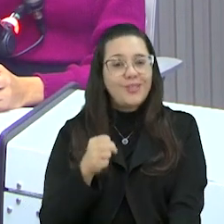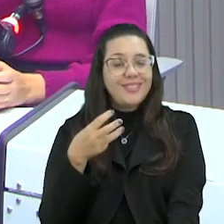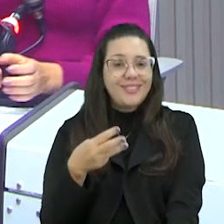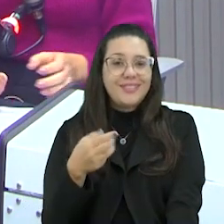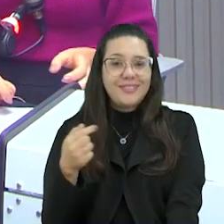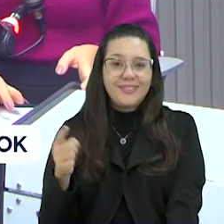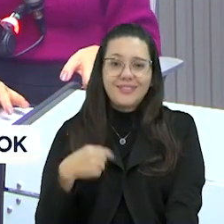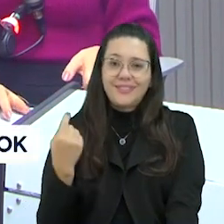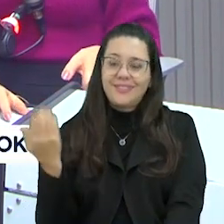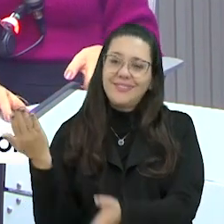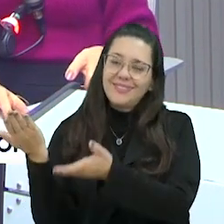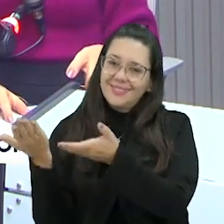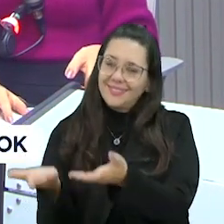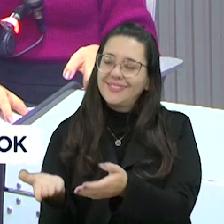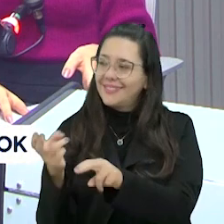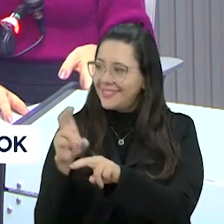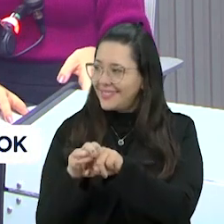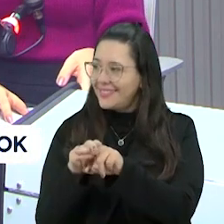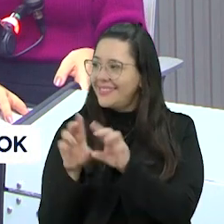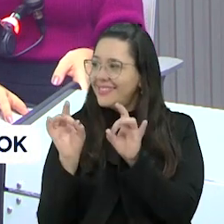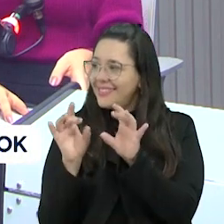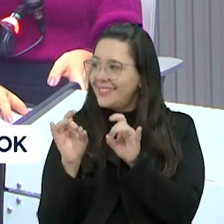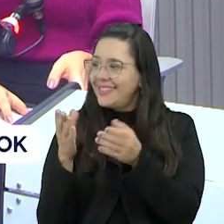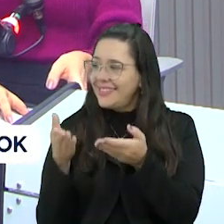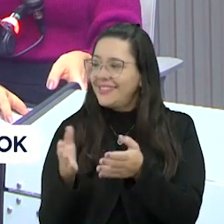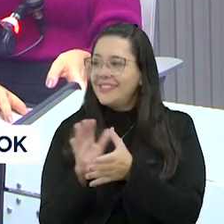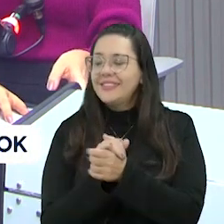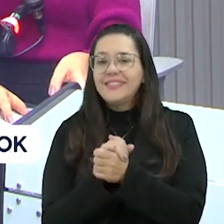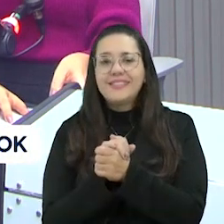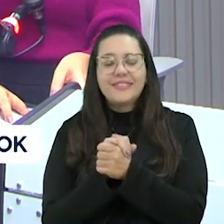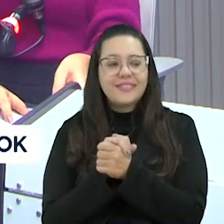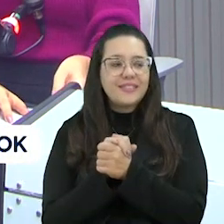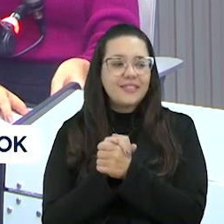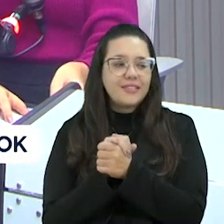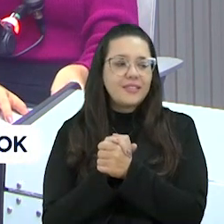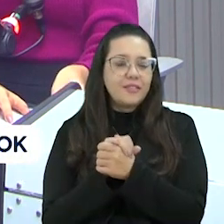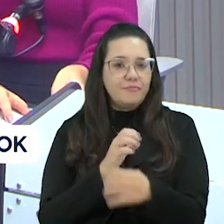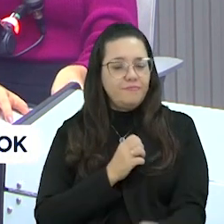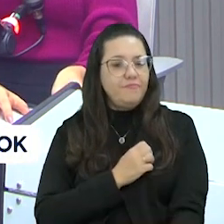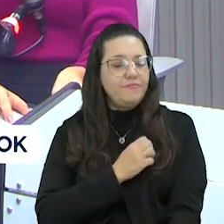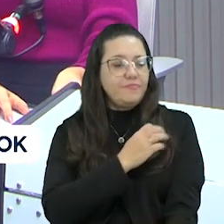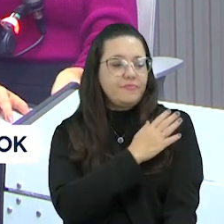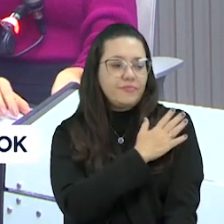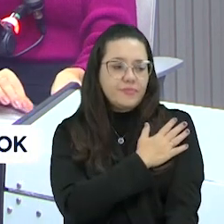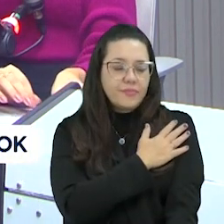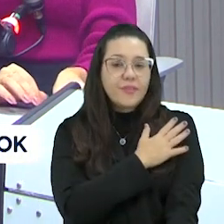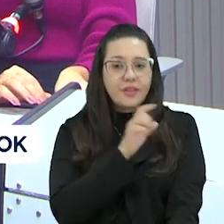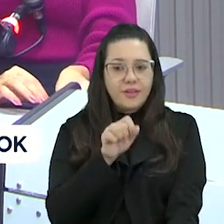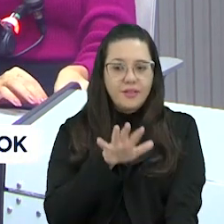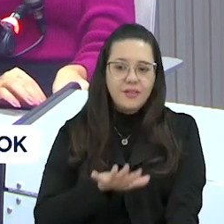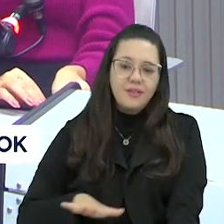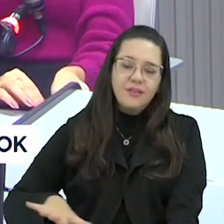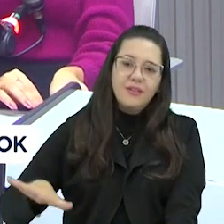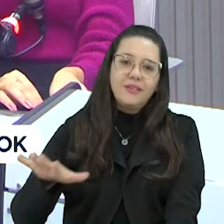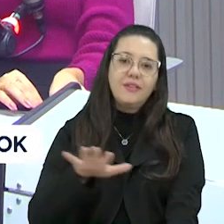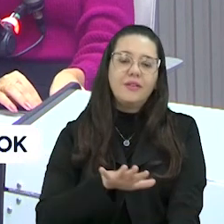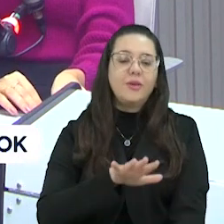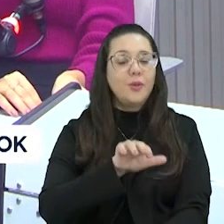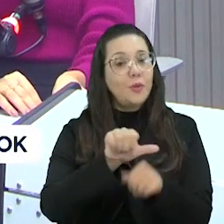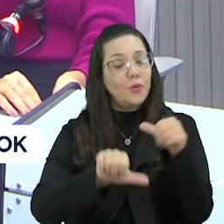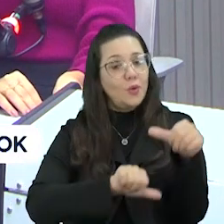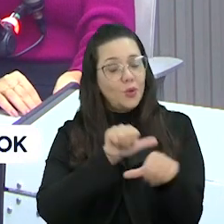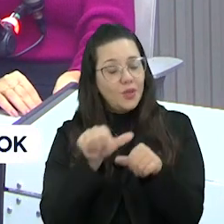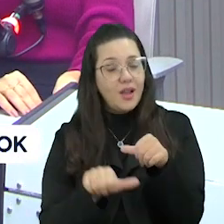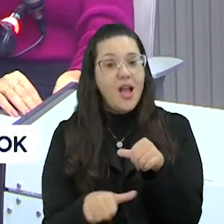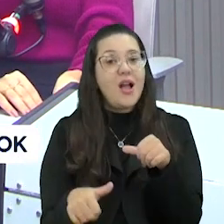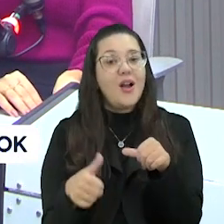8h37. A gente recebe agora convidado especial aqui no nosso estúdio. O comando da Polícia Militar de Votuporanga da nossa região passou por mudanças e a